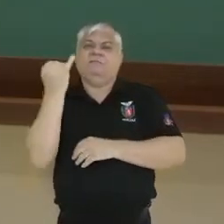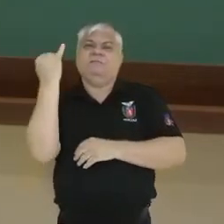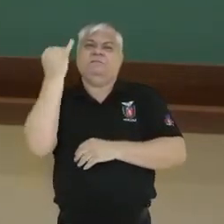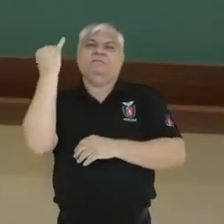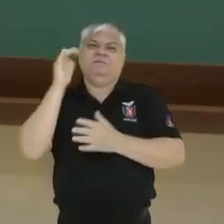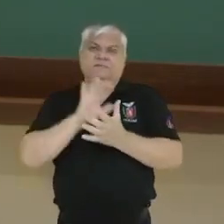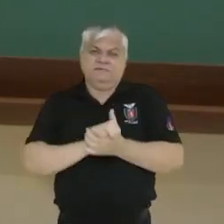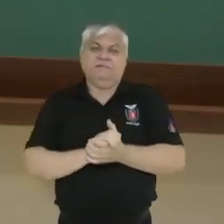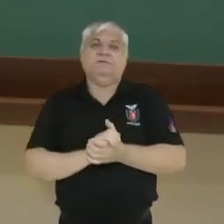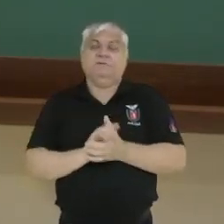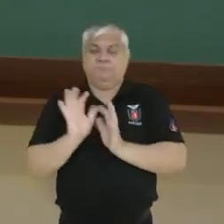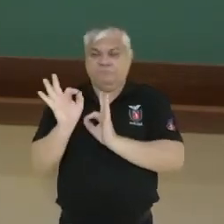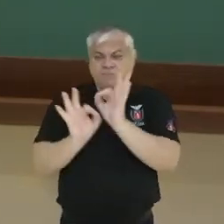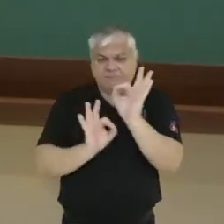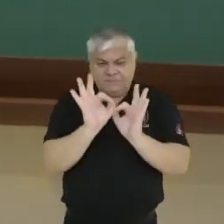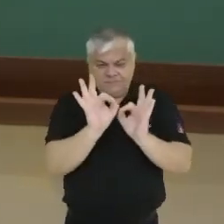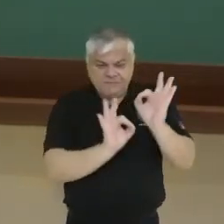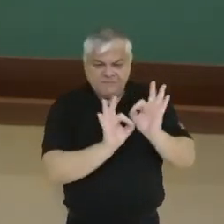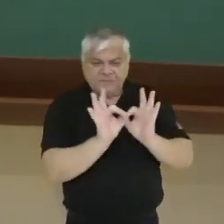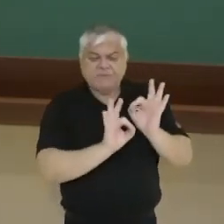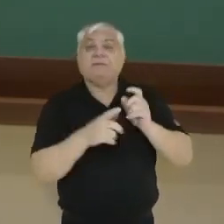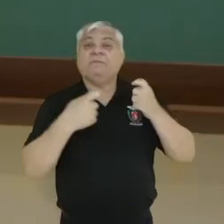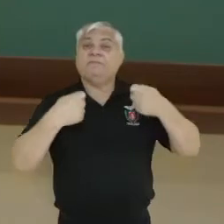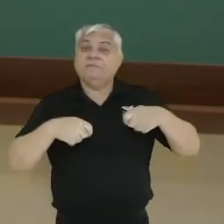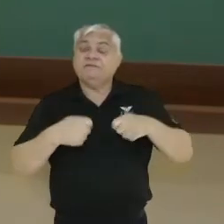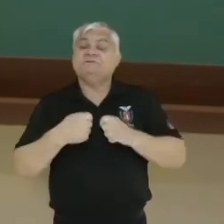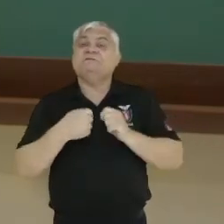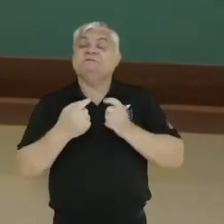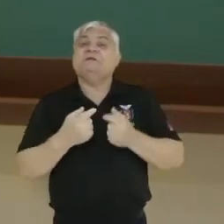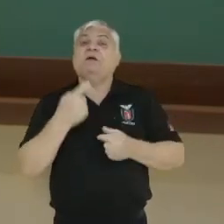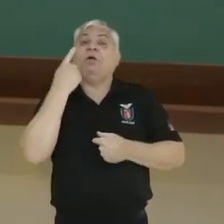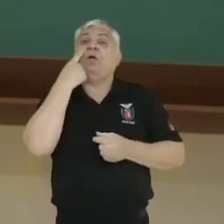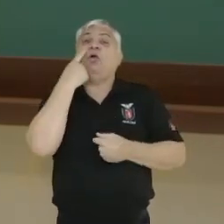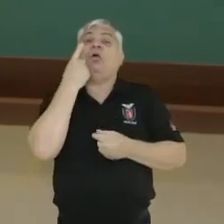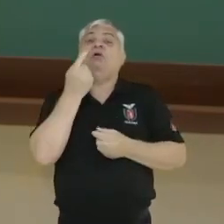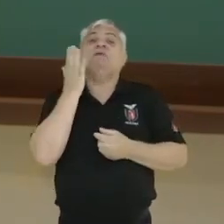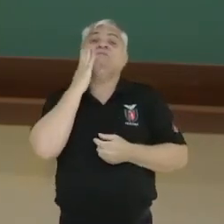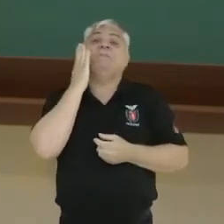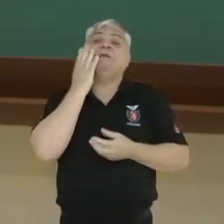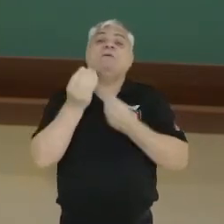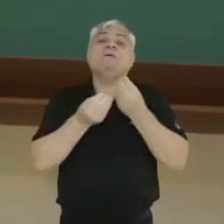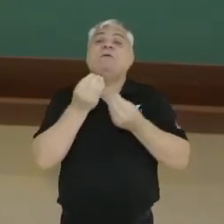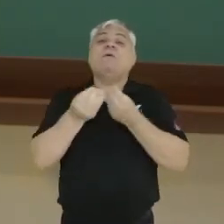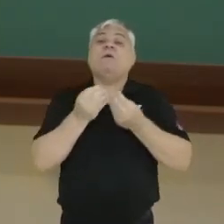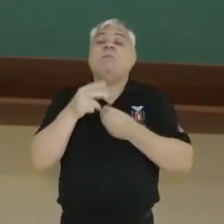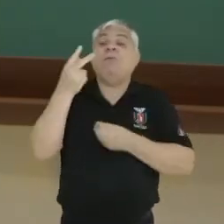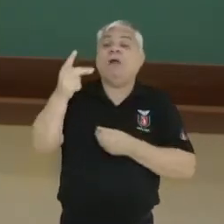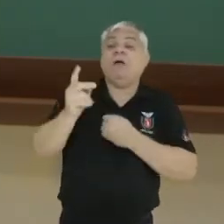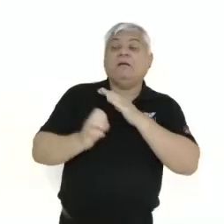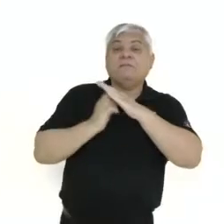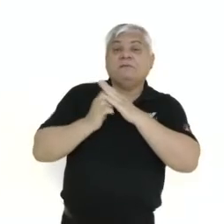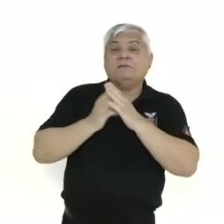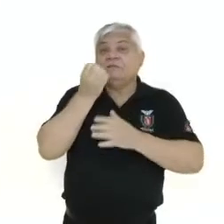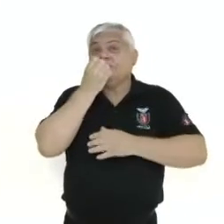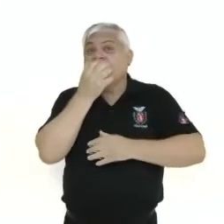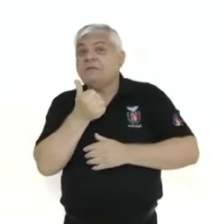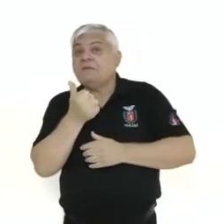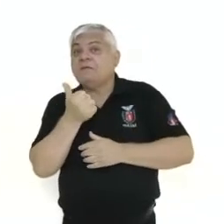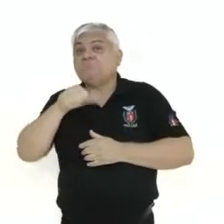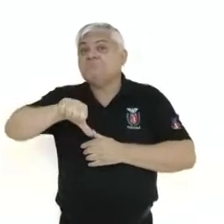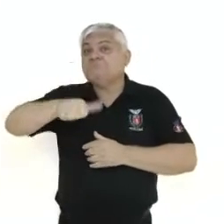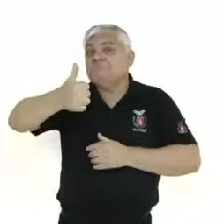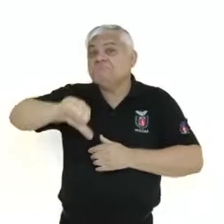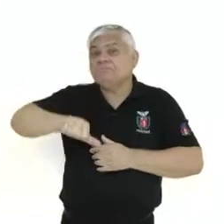manter muito bem organizado para ter um retrato da nossa empresa. Então, organizar o orçamento da empresa,